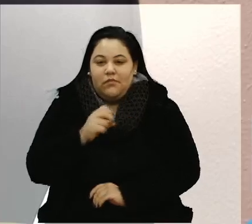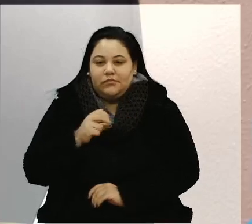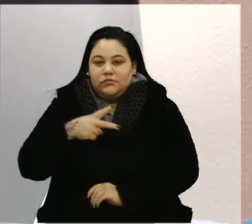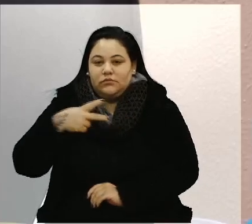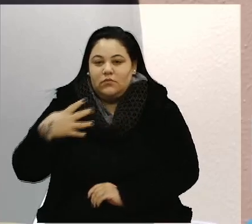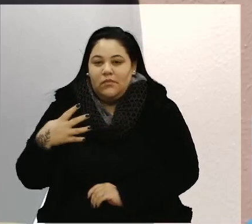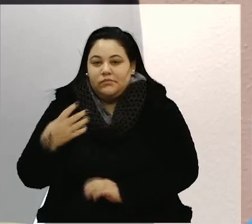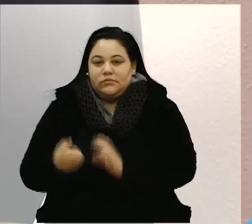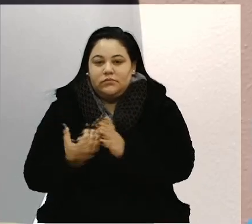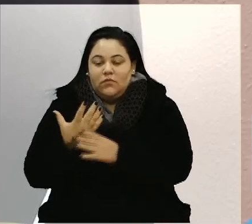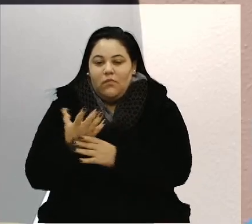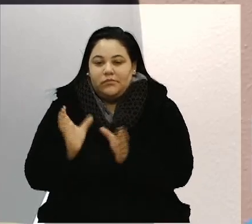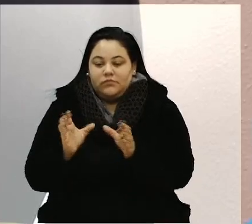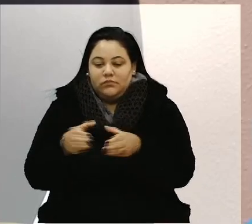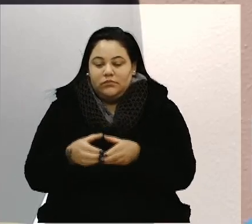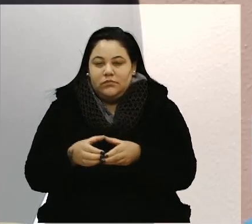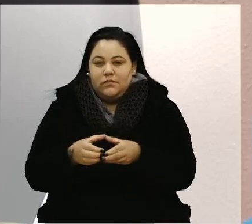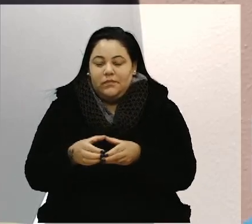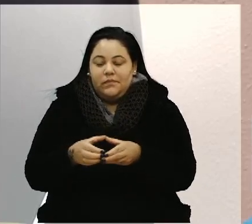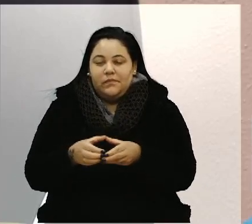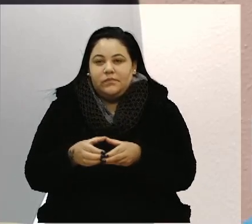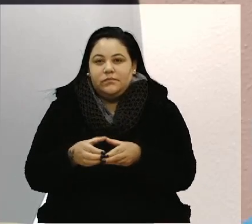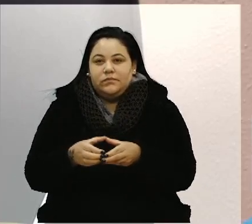33/2024, de autoria coletiva,